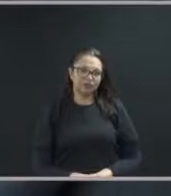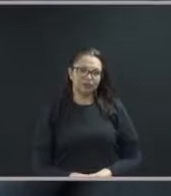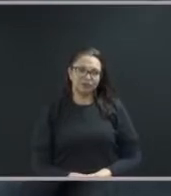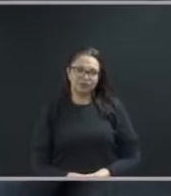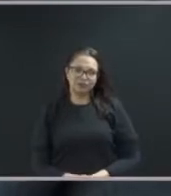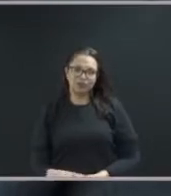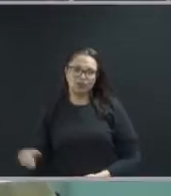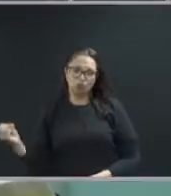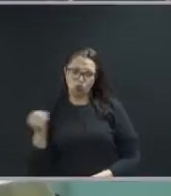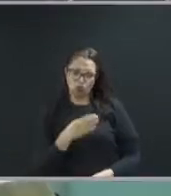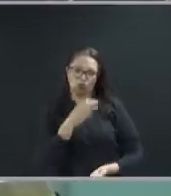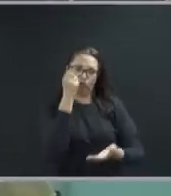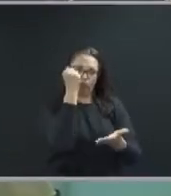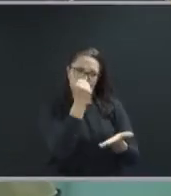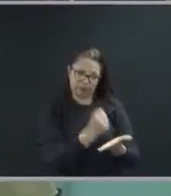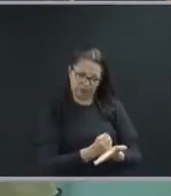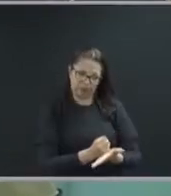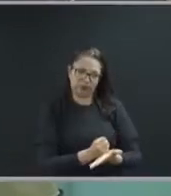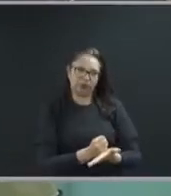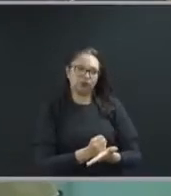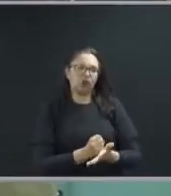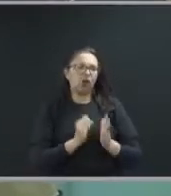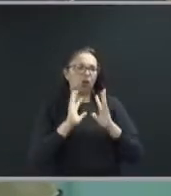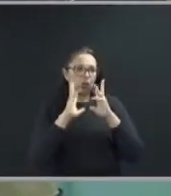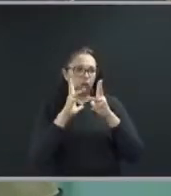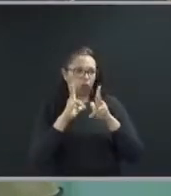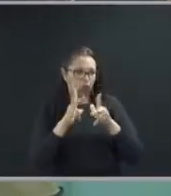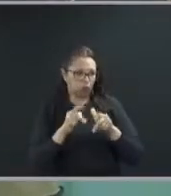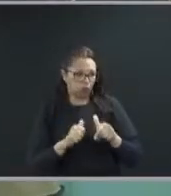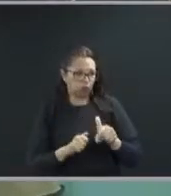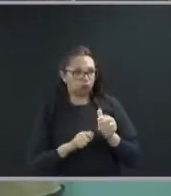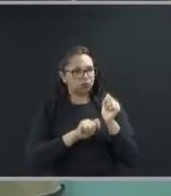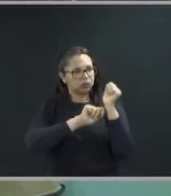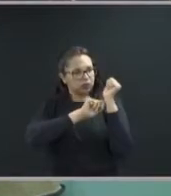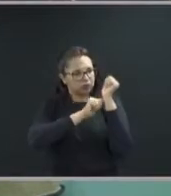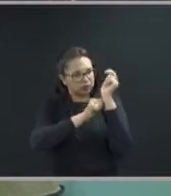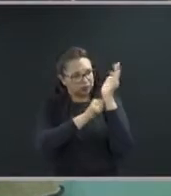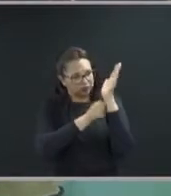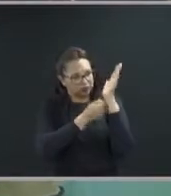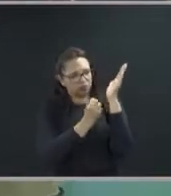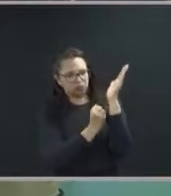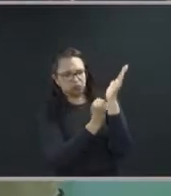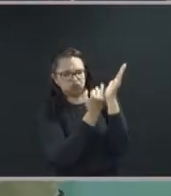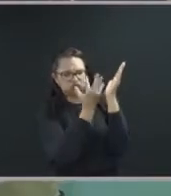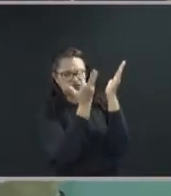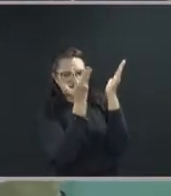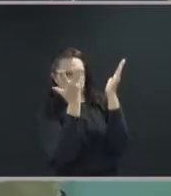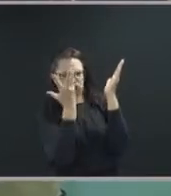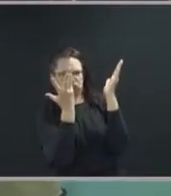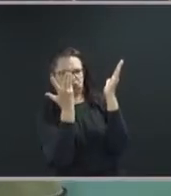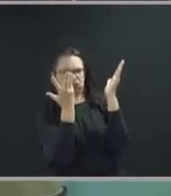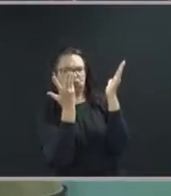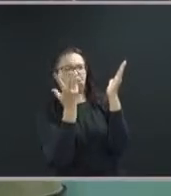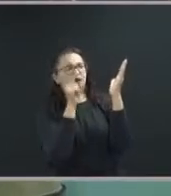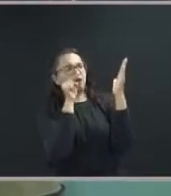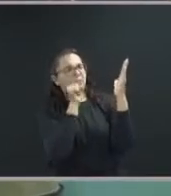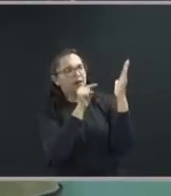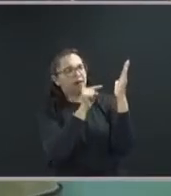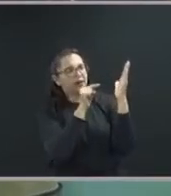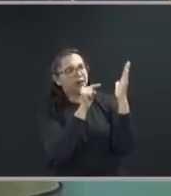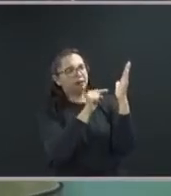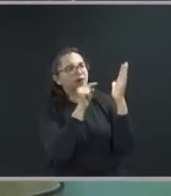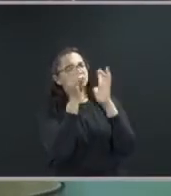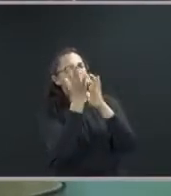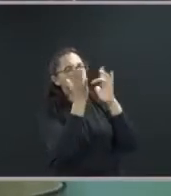a todas as nações, para a obediência da fé. O evangelho é isso, prega-se ele em qualquer